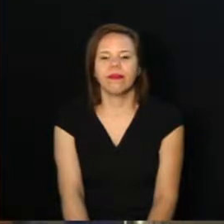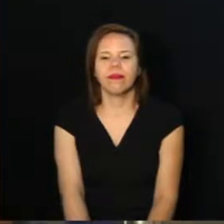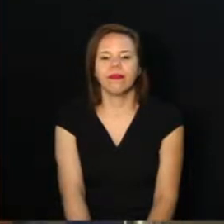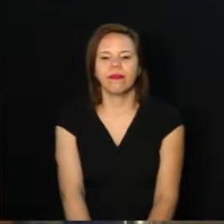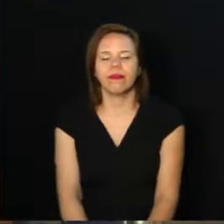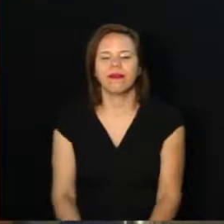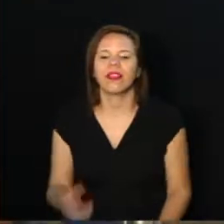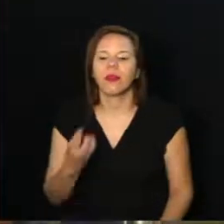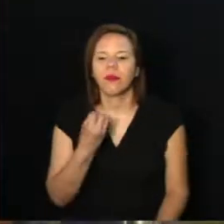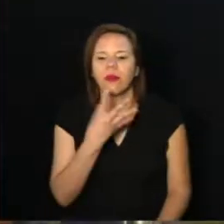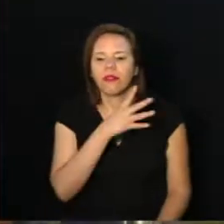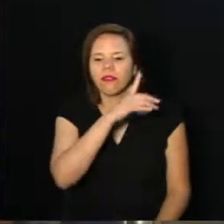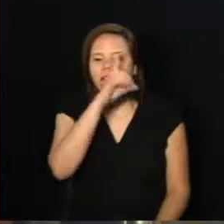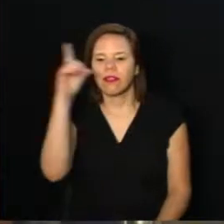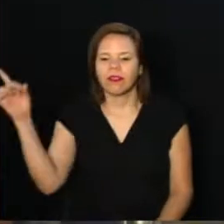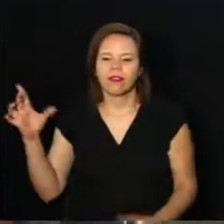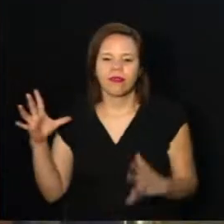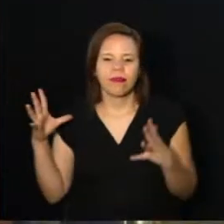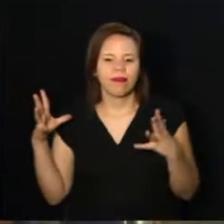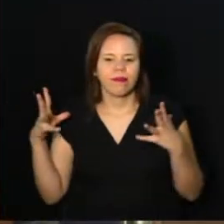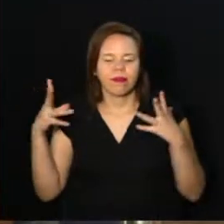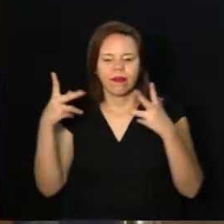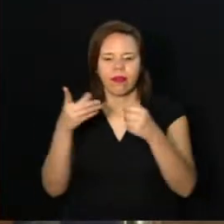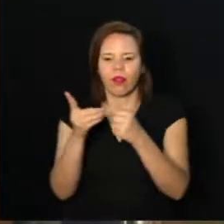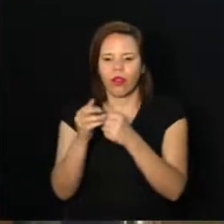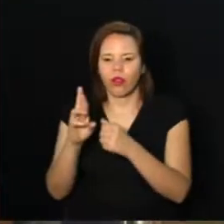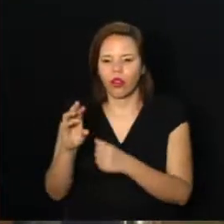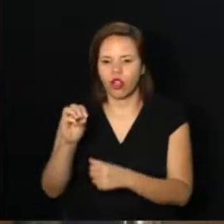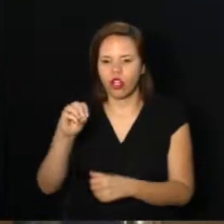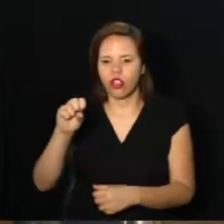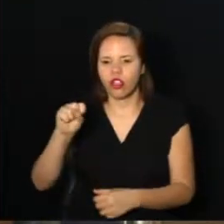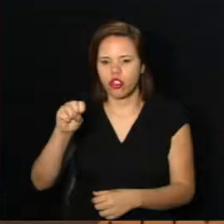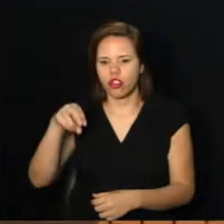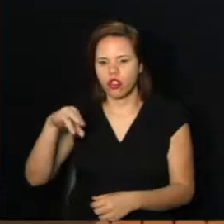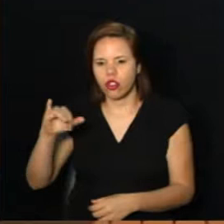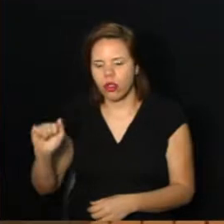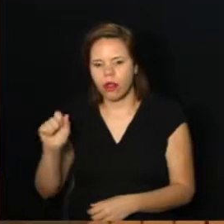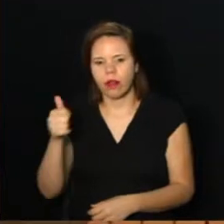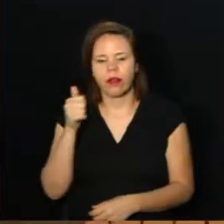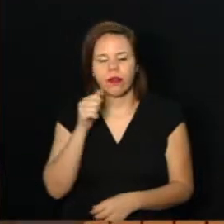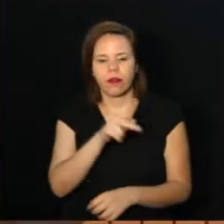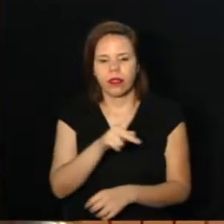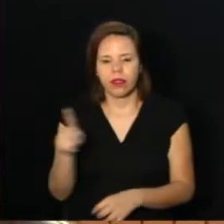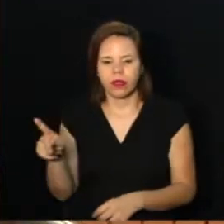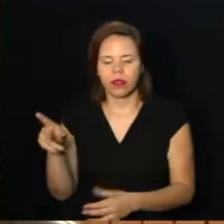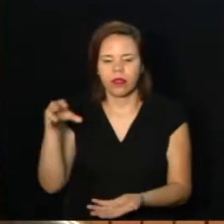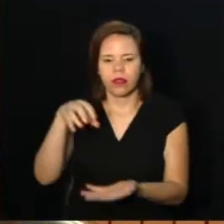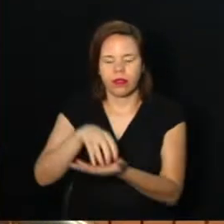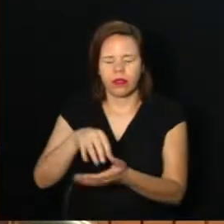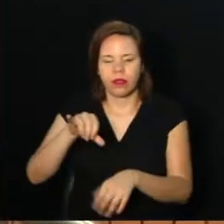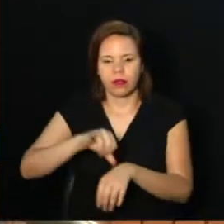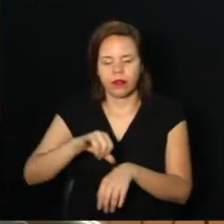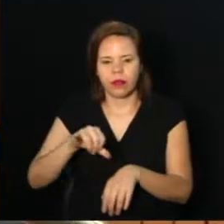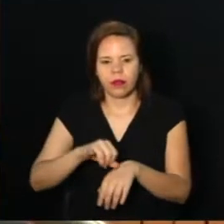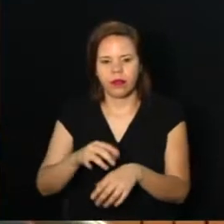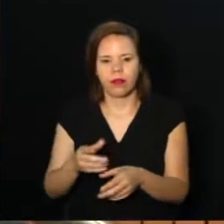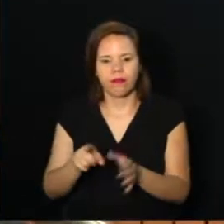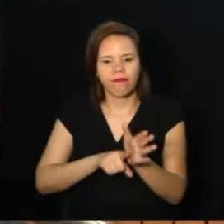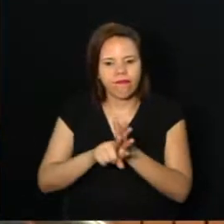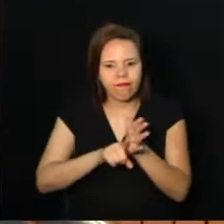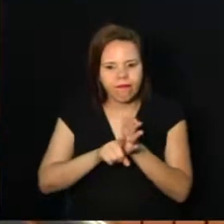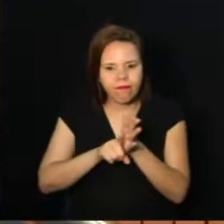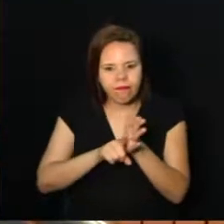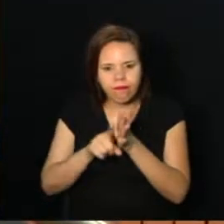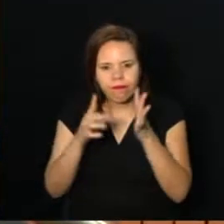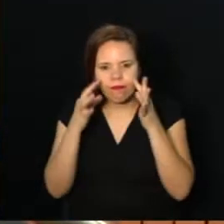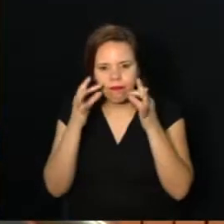Bom dia a todos. Doutora Sônia Rodrigues, presidente do Centro de Investigação de Atenção